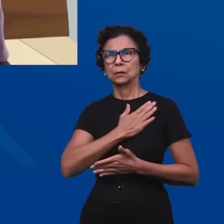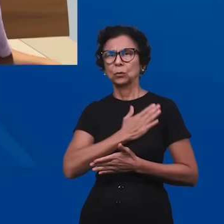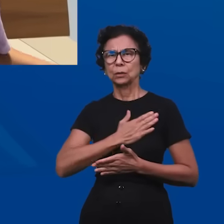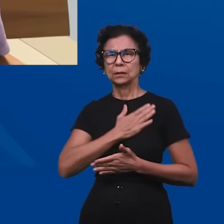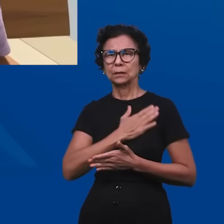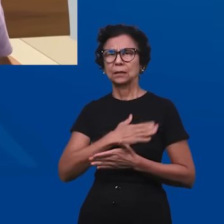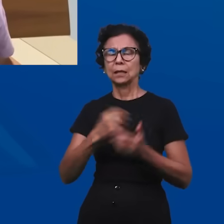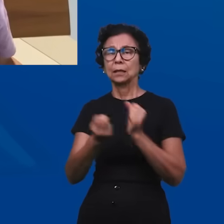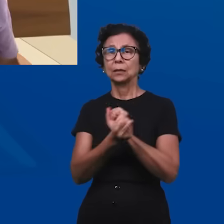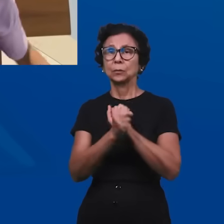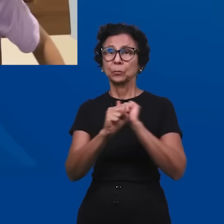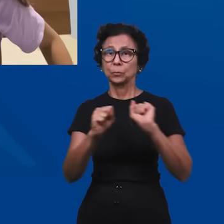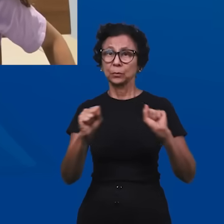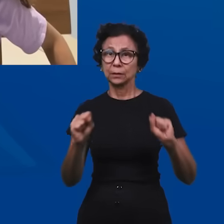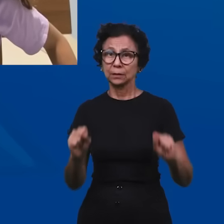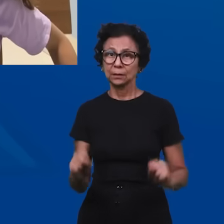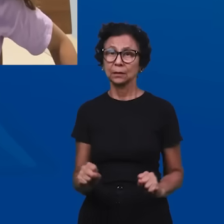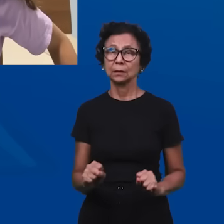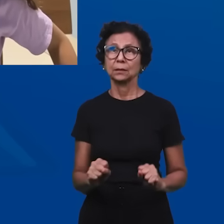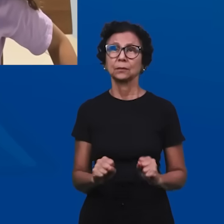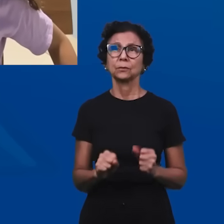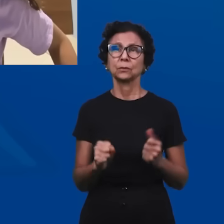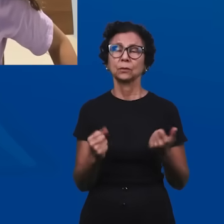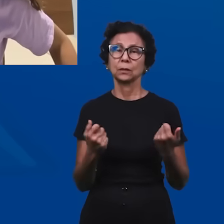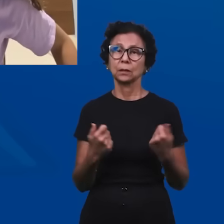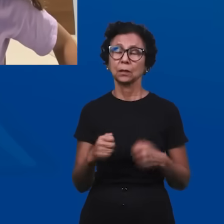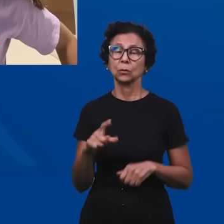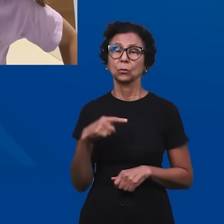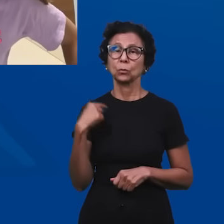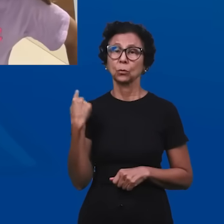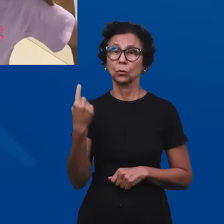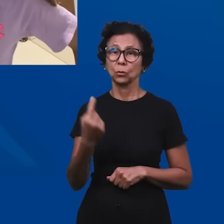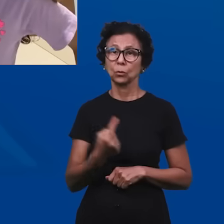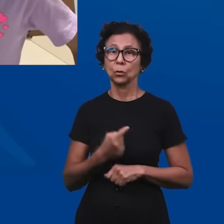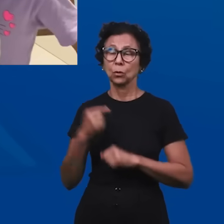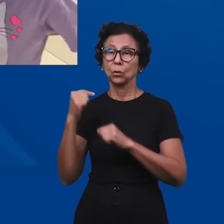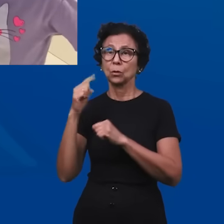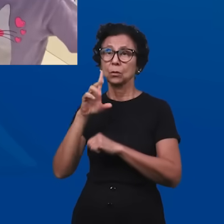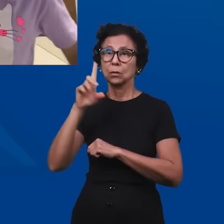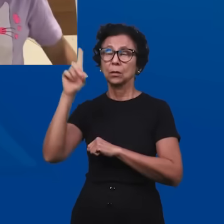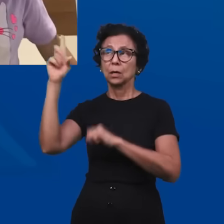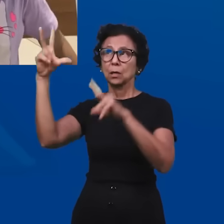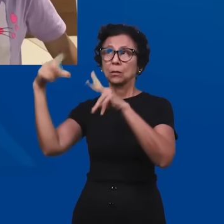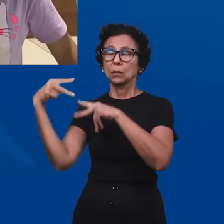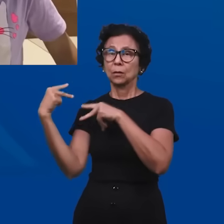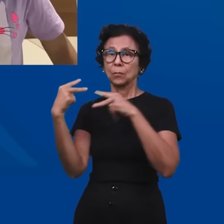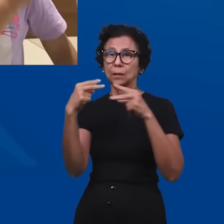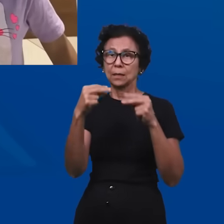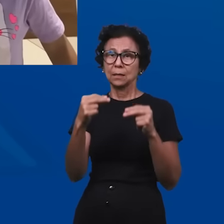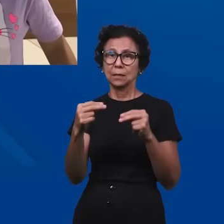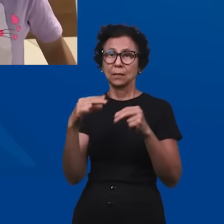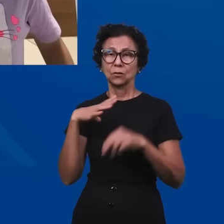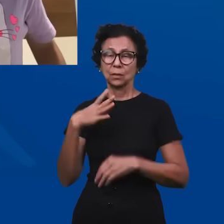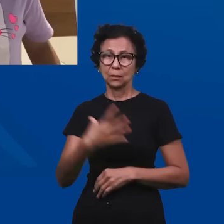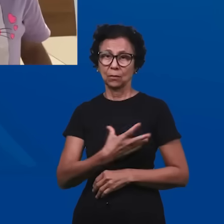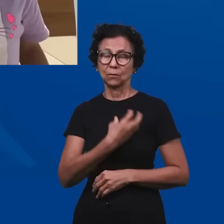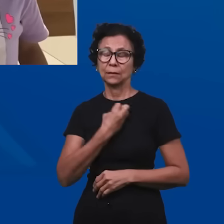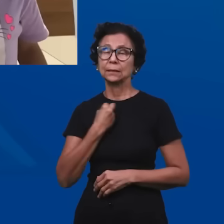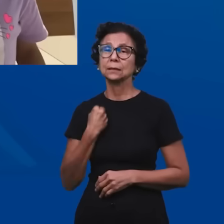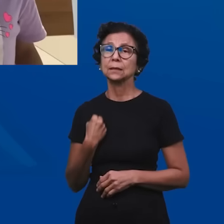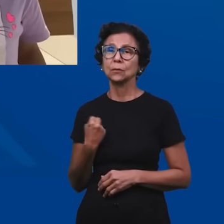Deus creia que ele existe e que é galardoador dos que o buscam. A paz